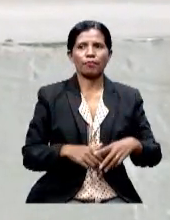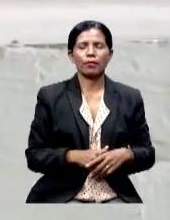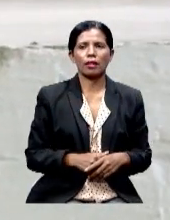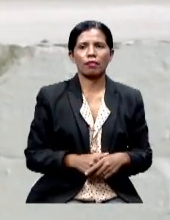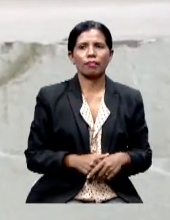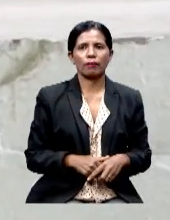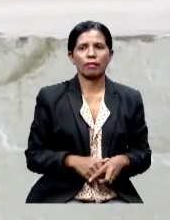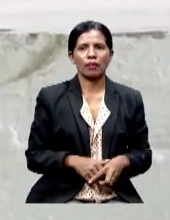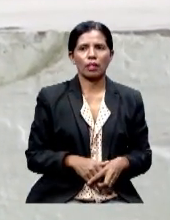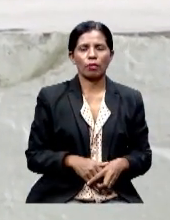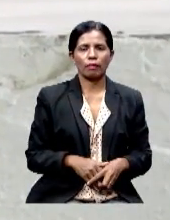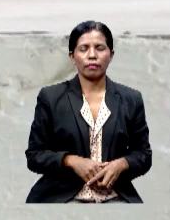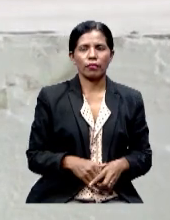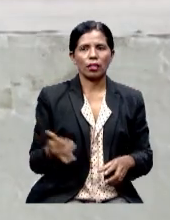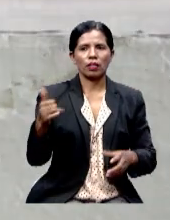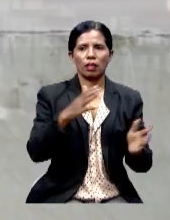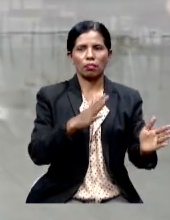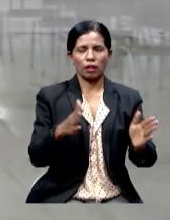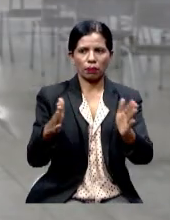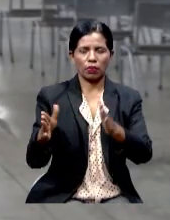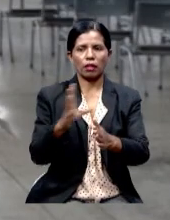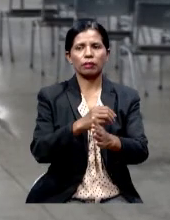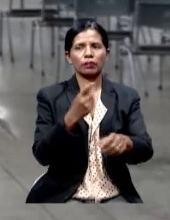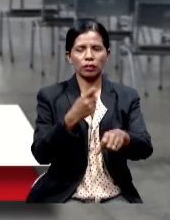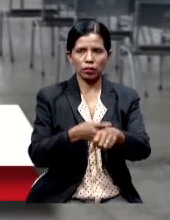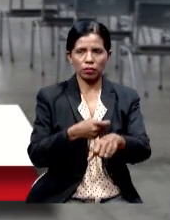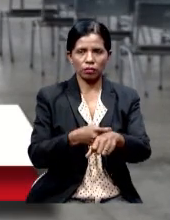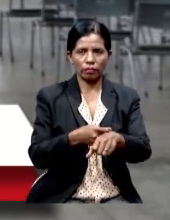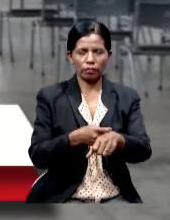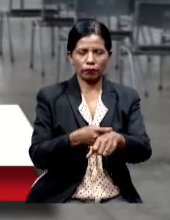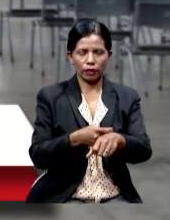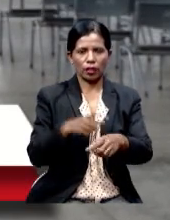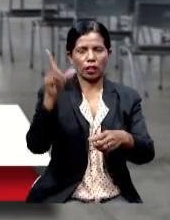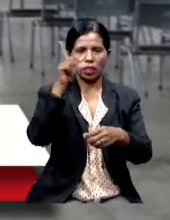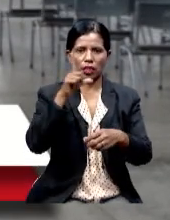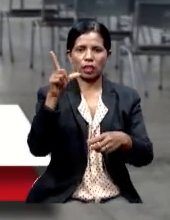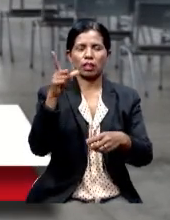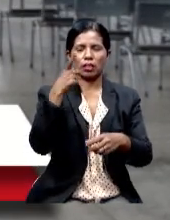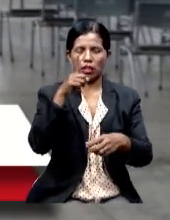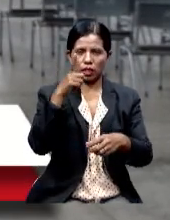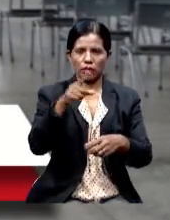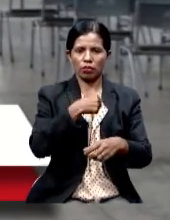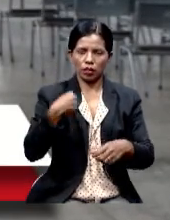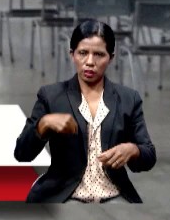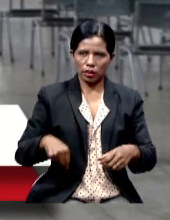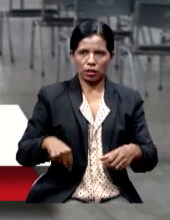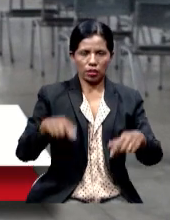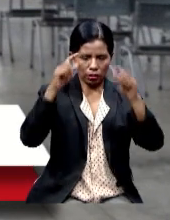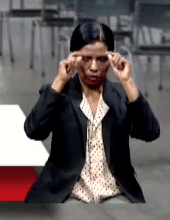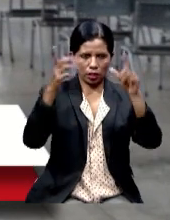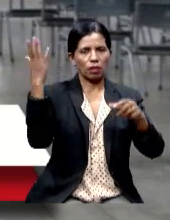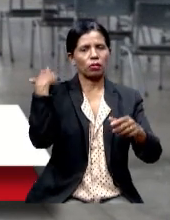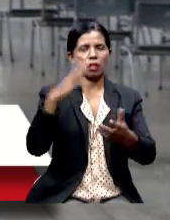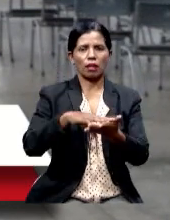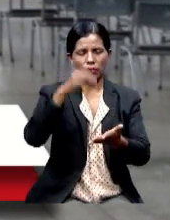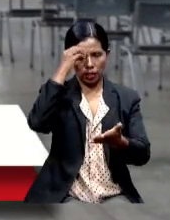passo, na vez que sirene preparativos, ter curso Lian Mandarin, língua sina, né, e Timor-Lar. O lugar para curso, não, mas